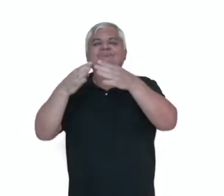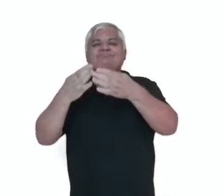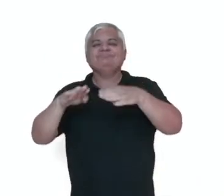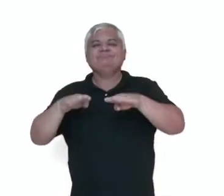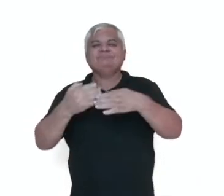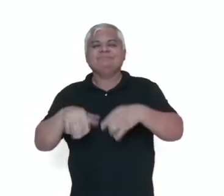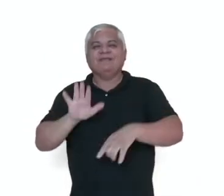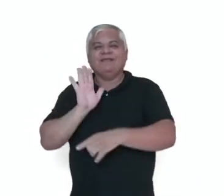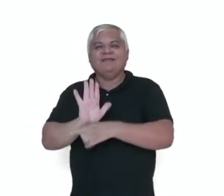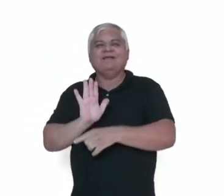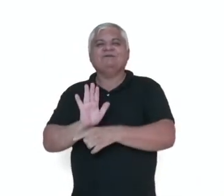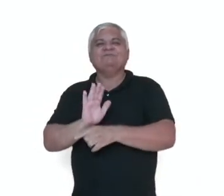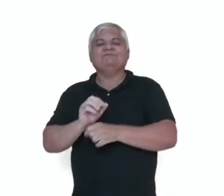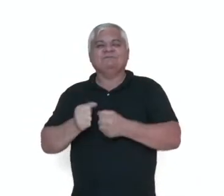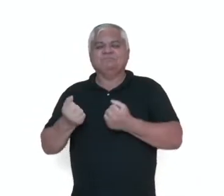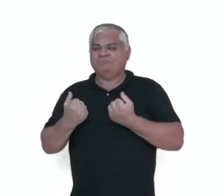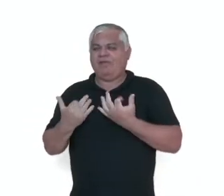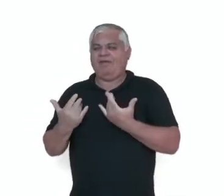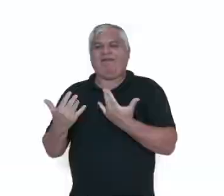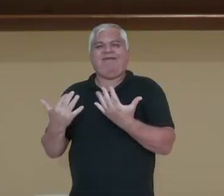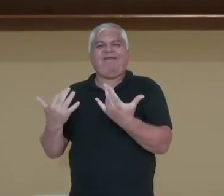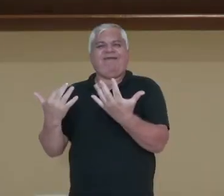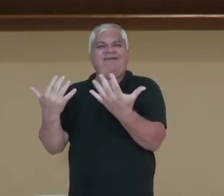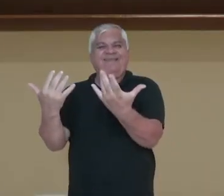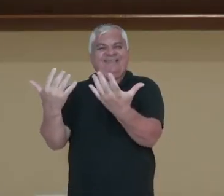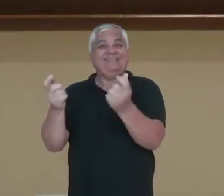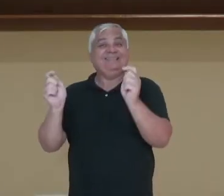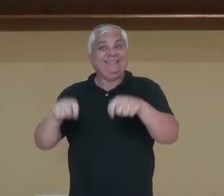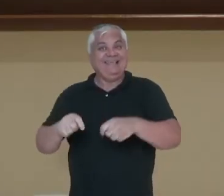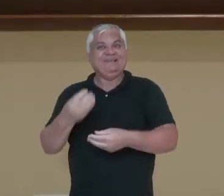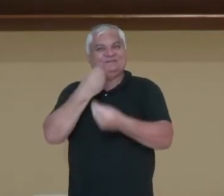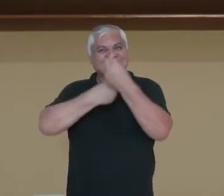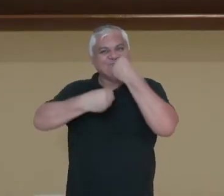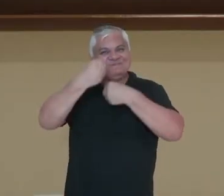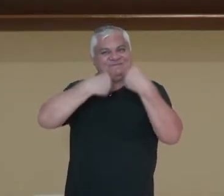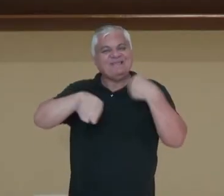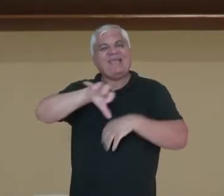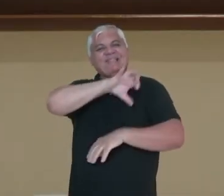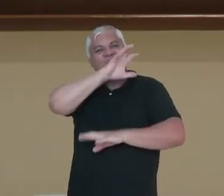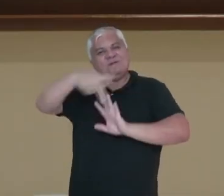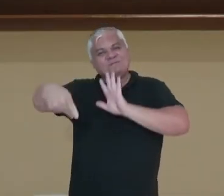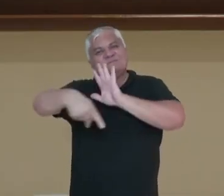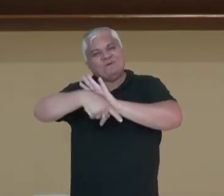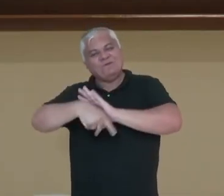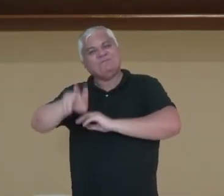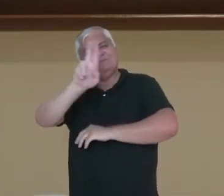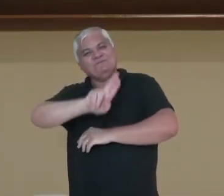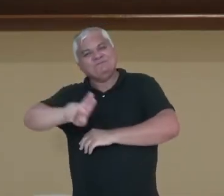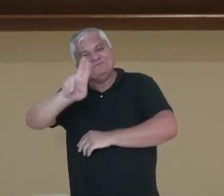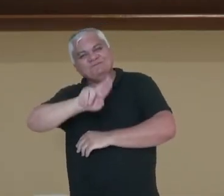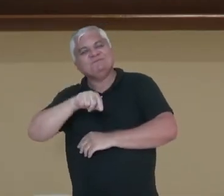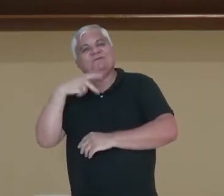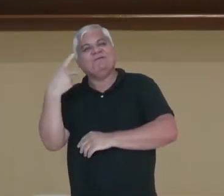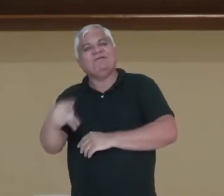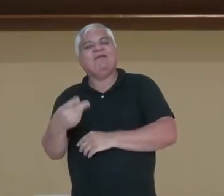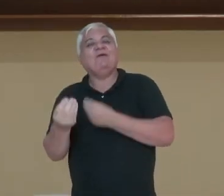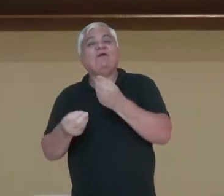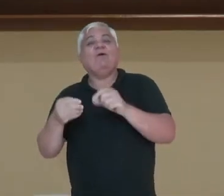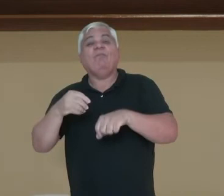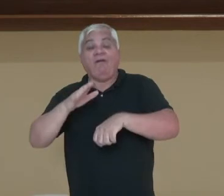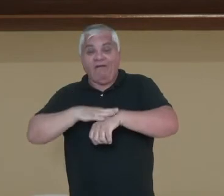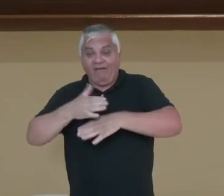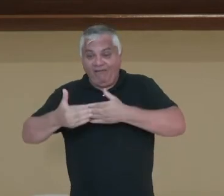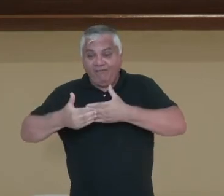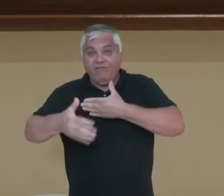embrião, facilitando a dispersão, né? Então, tem esse alimento que os animais vão utilizar ali, principalmente na época do inverno,